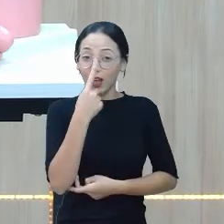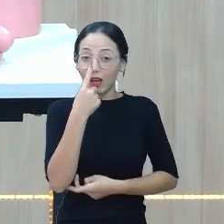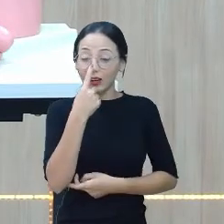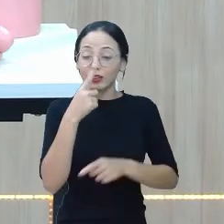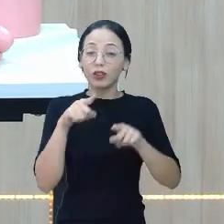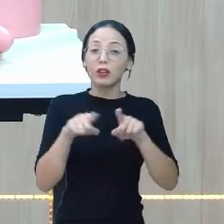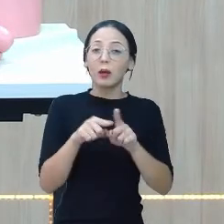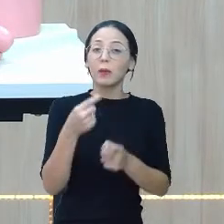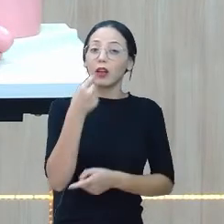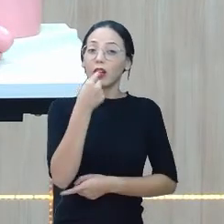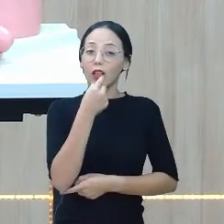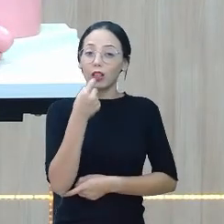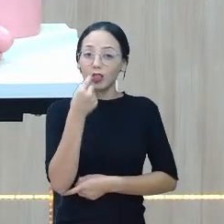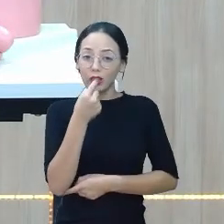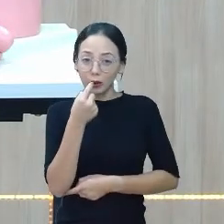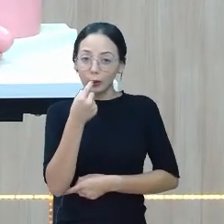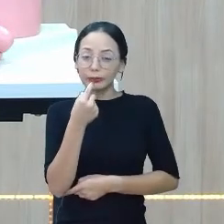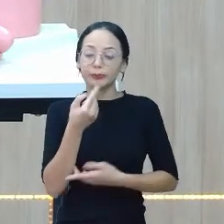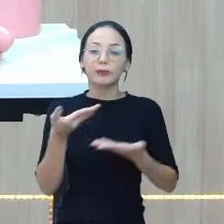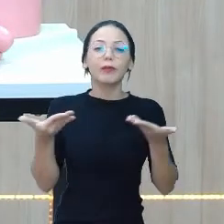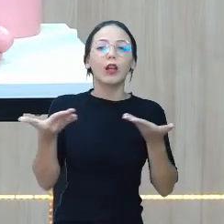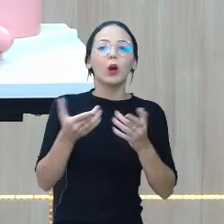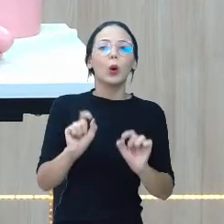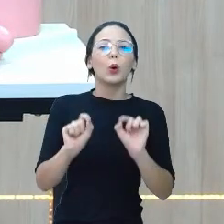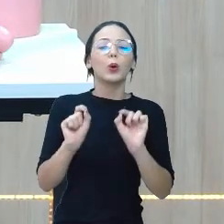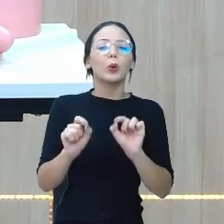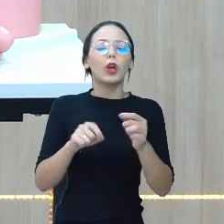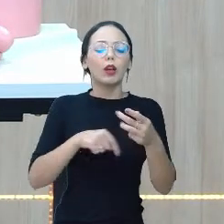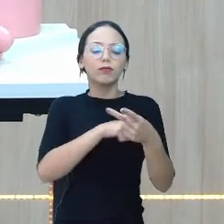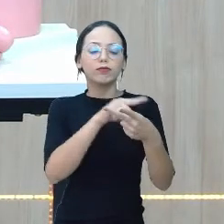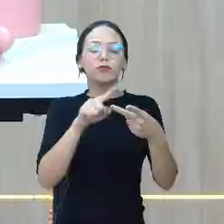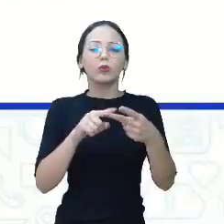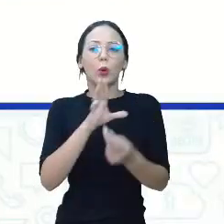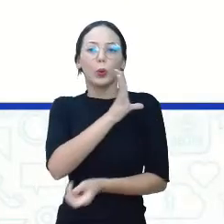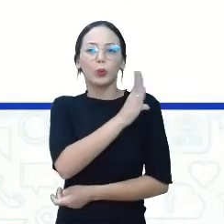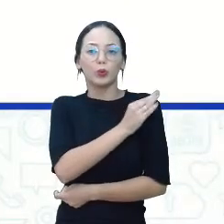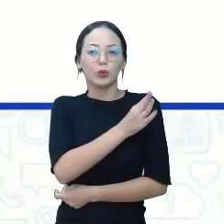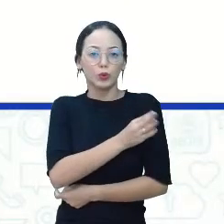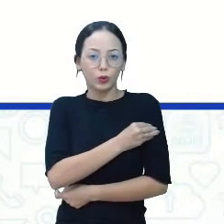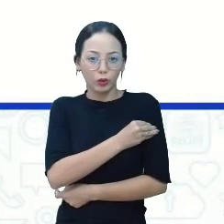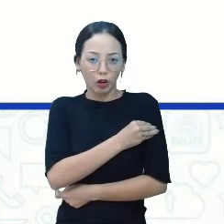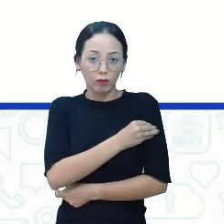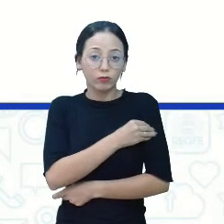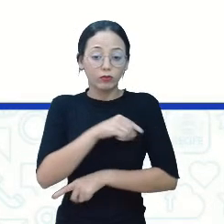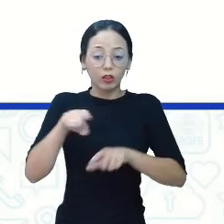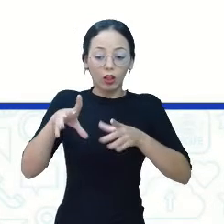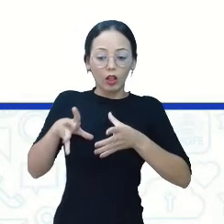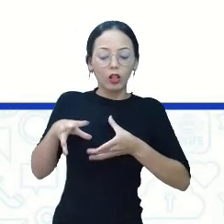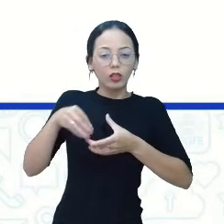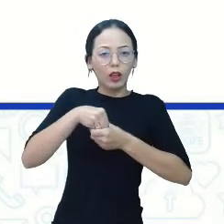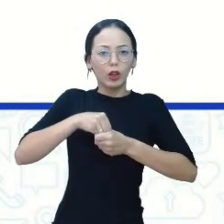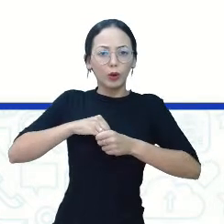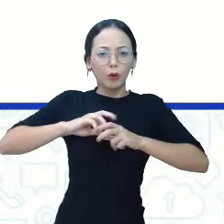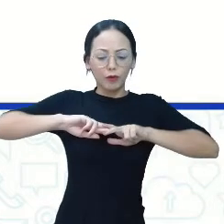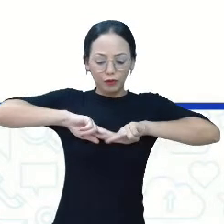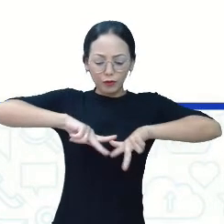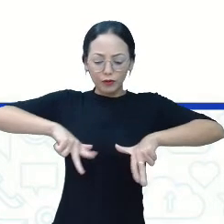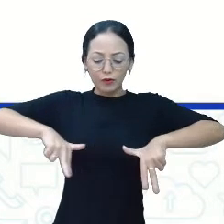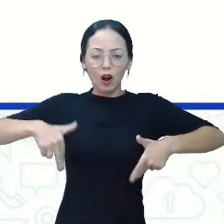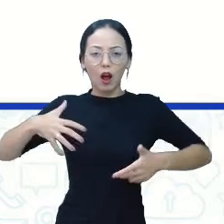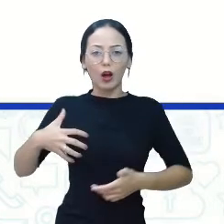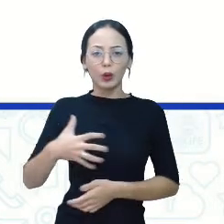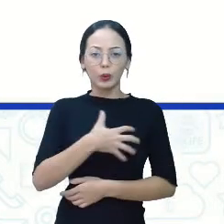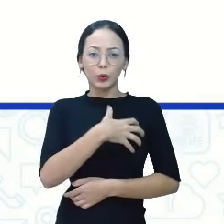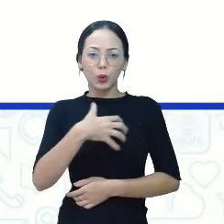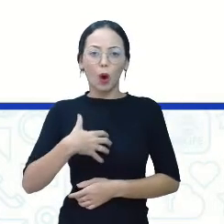no tecido epitelial. Vamos agora para o tecido muscular. Então, ele está presente em muitos órgãos internos, como é o